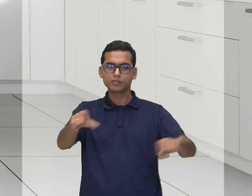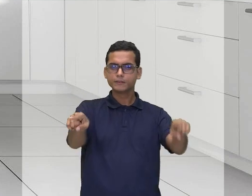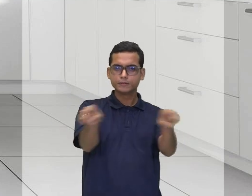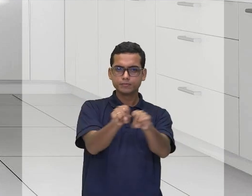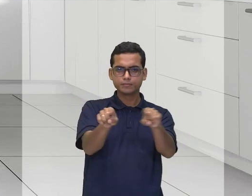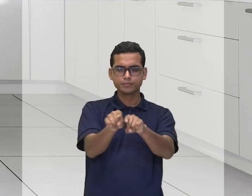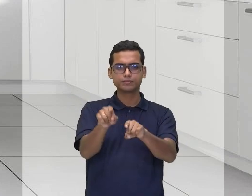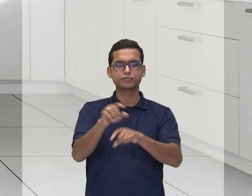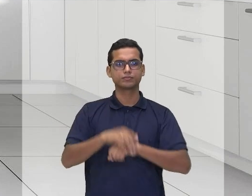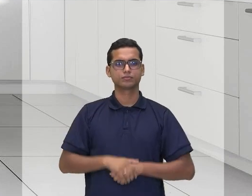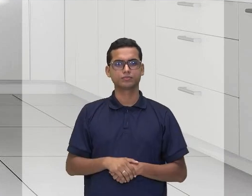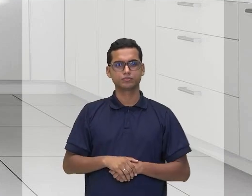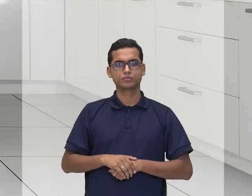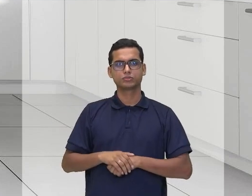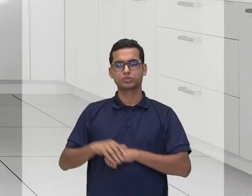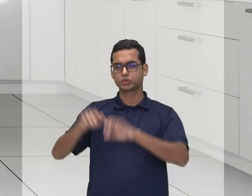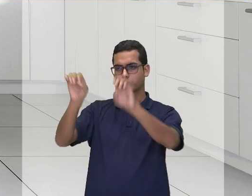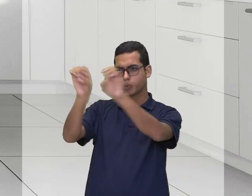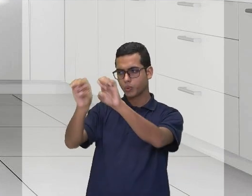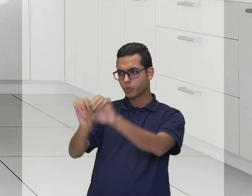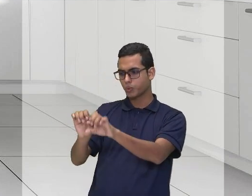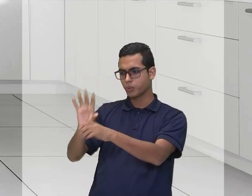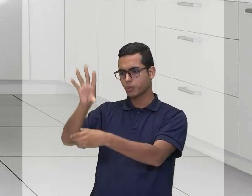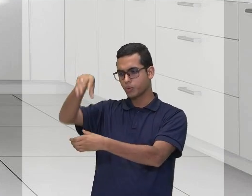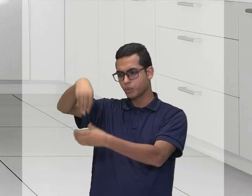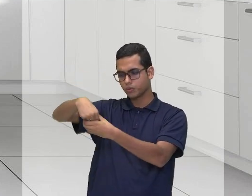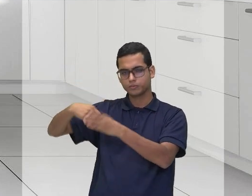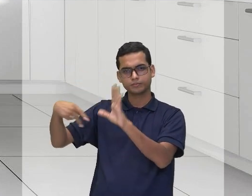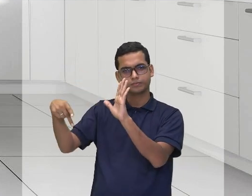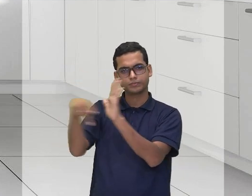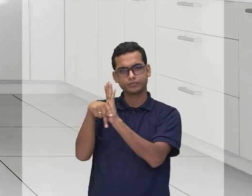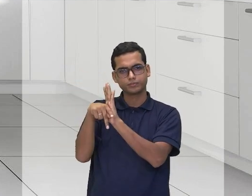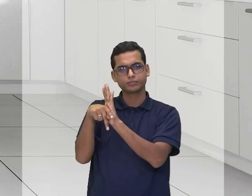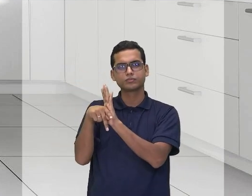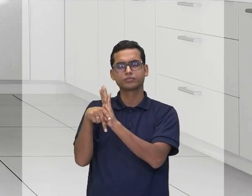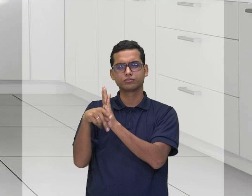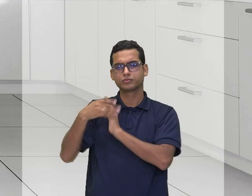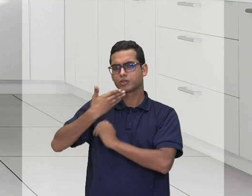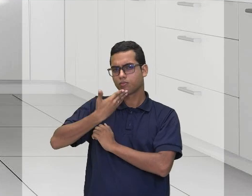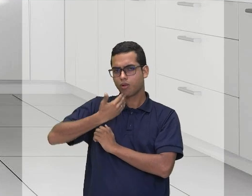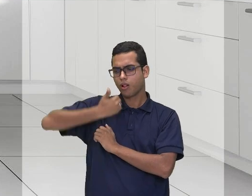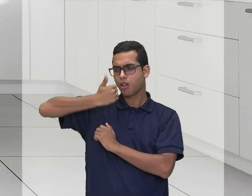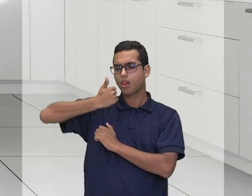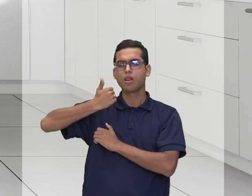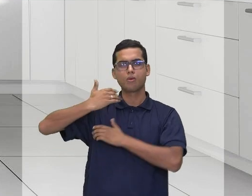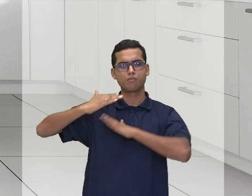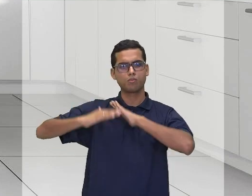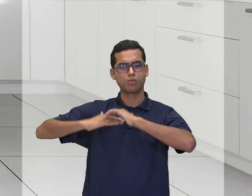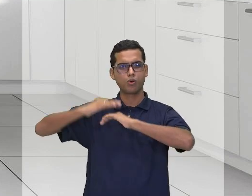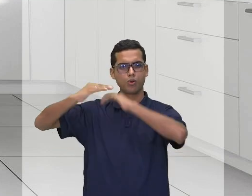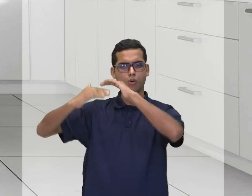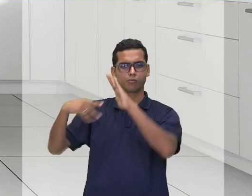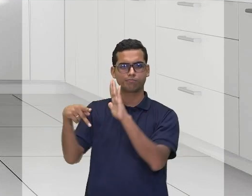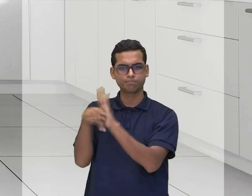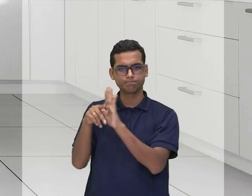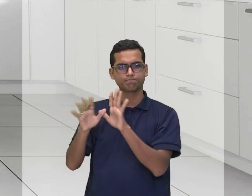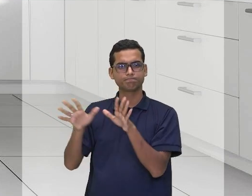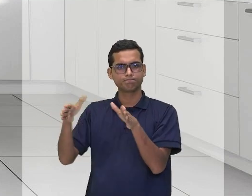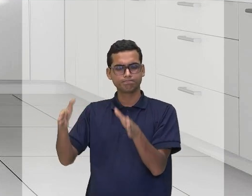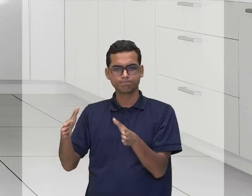componentes internos que vão dar ali o quê? Uma eficiência e o desempenho, né, dos